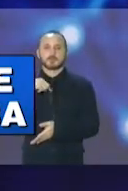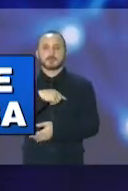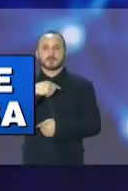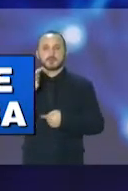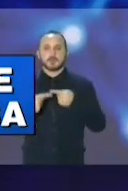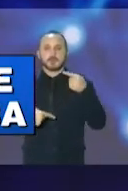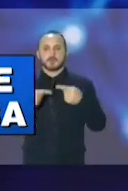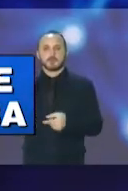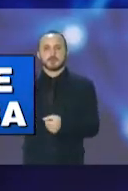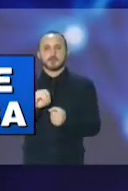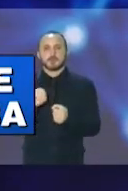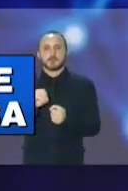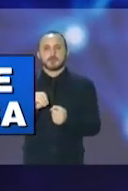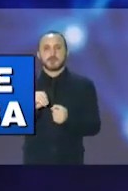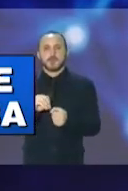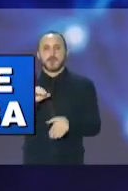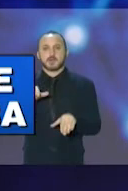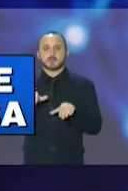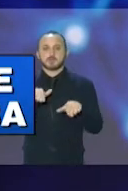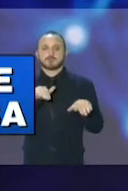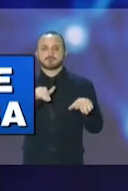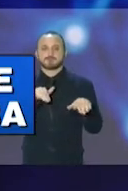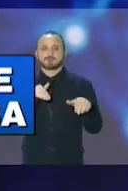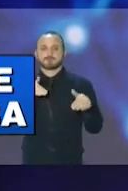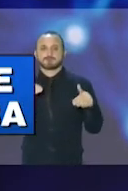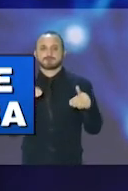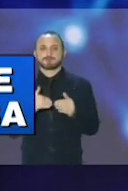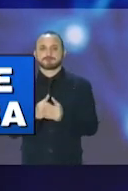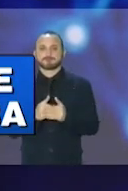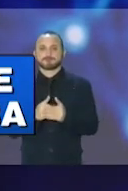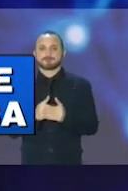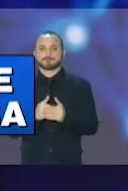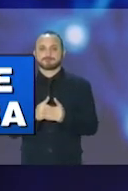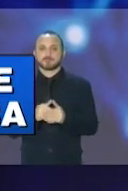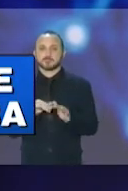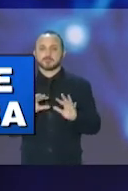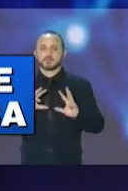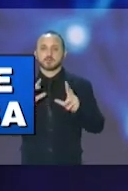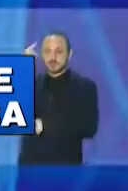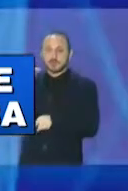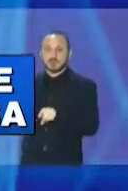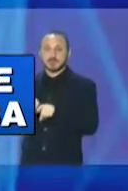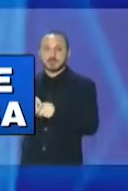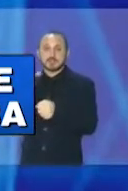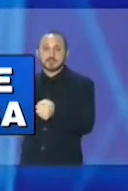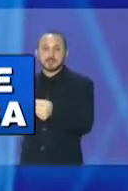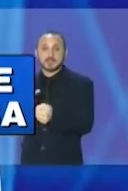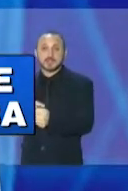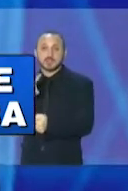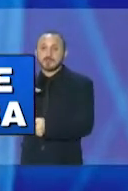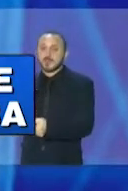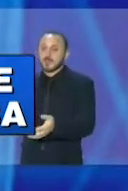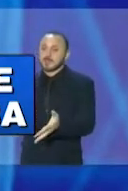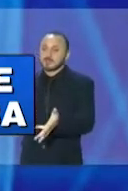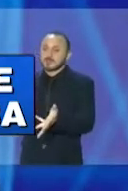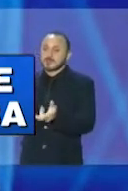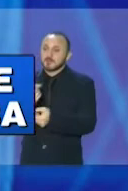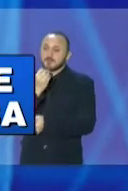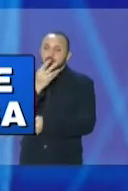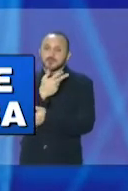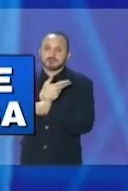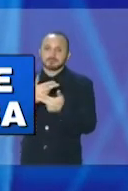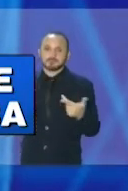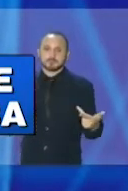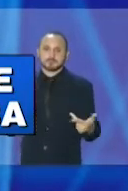municipais, mobilidade urbana e integração com a região metropolitana, iluminação pública, geração de emprego e infraestrutura. Foram mais